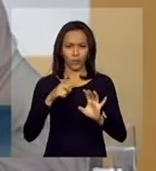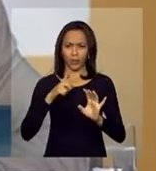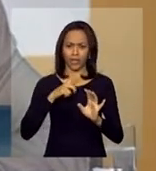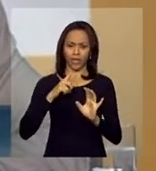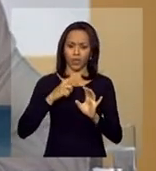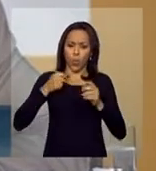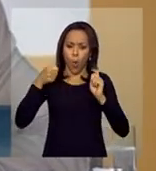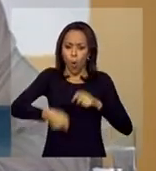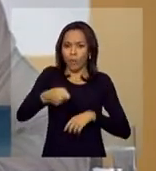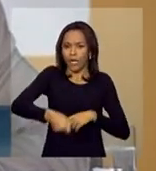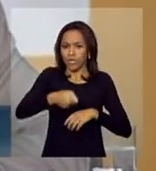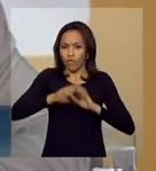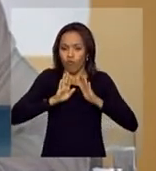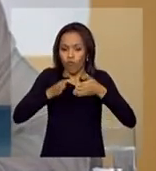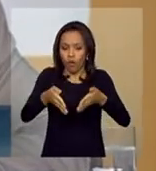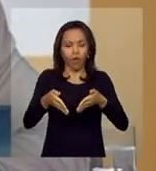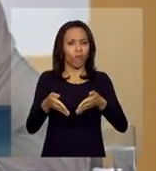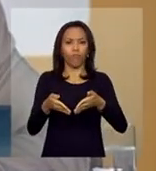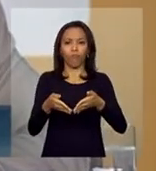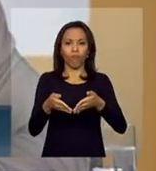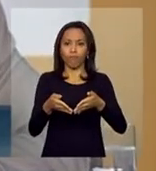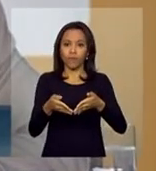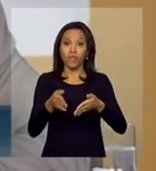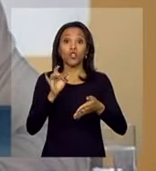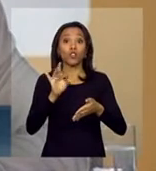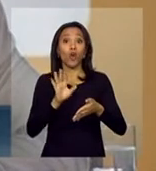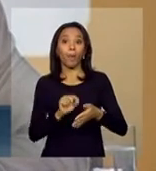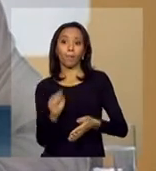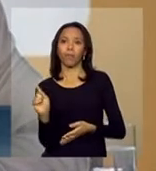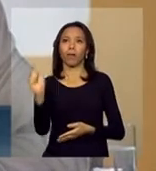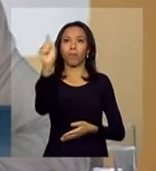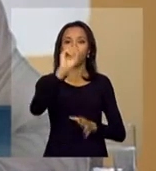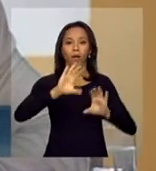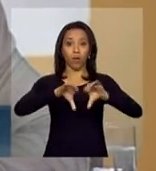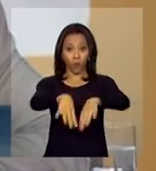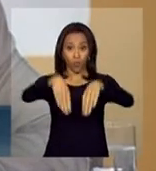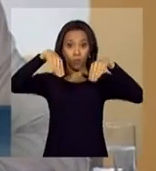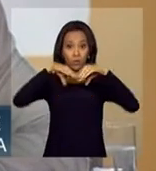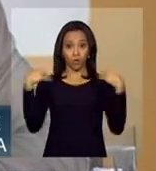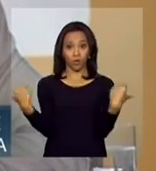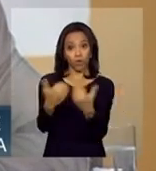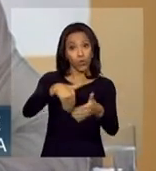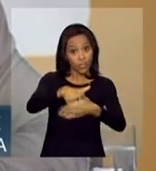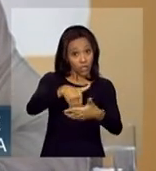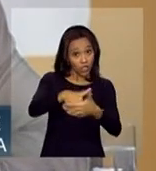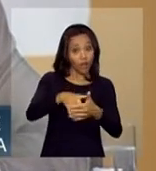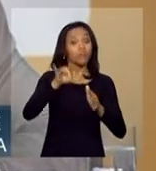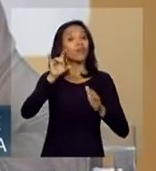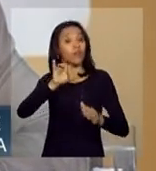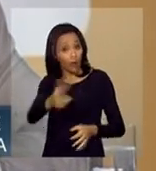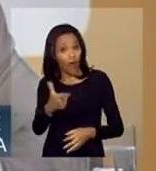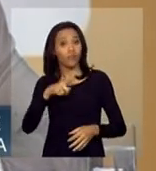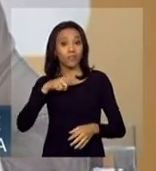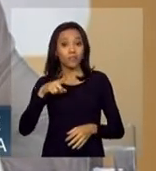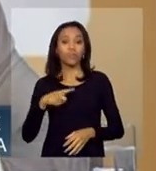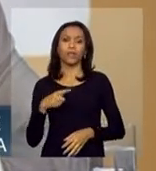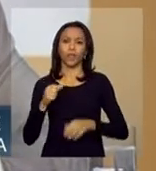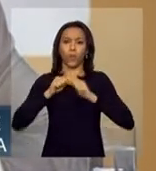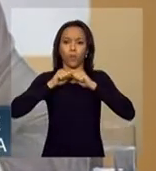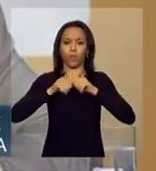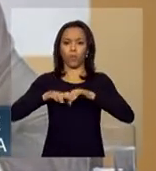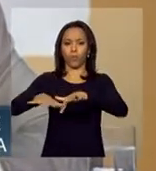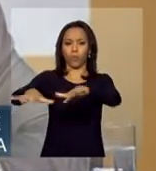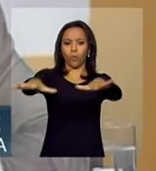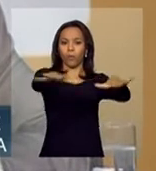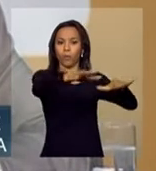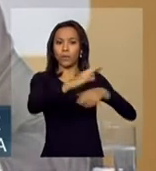específica para os estádios. Existe, sim, a obrigação de cobertura naquele ponto. Então,